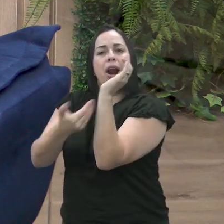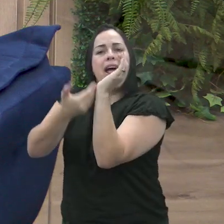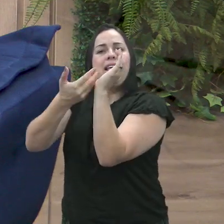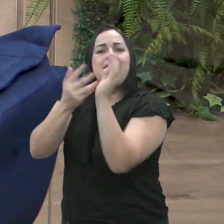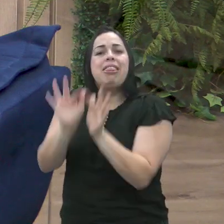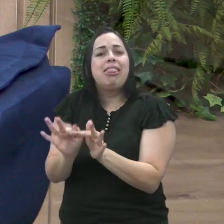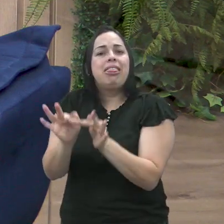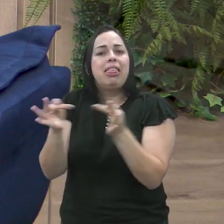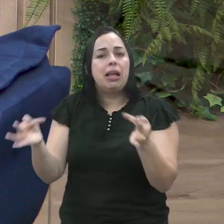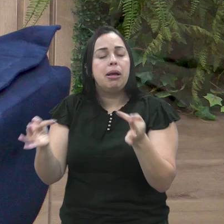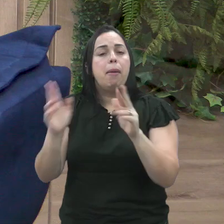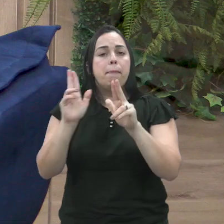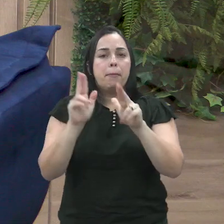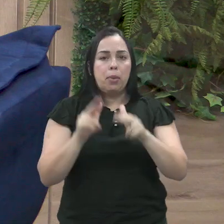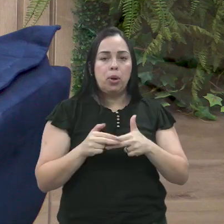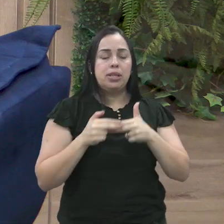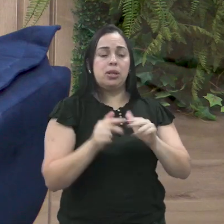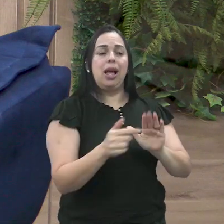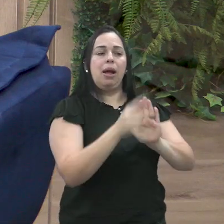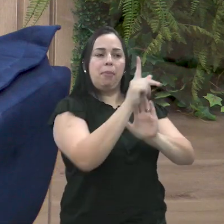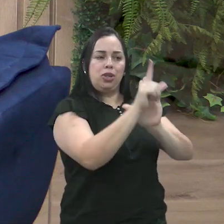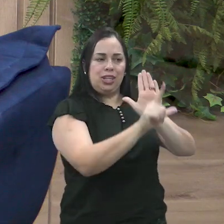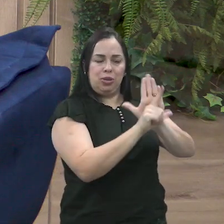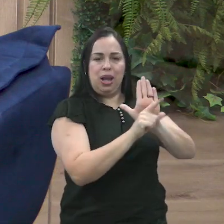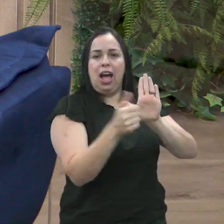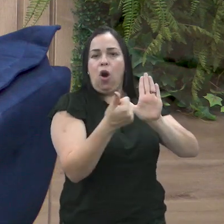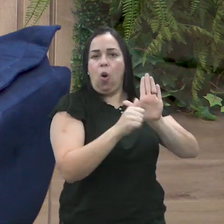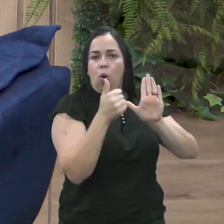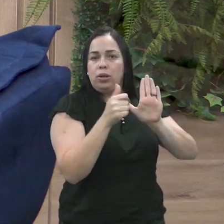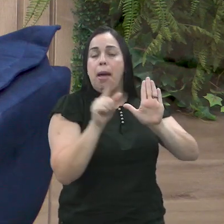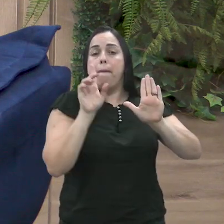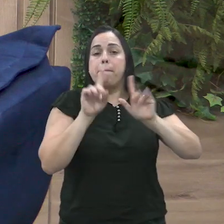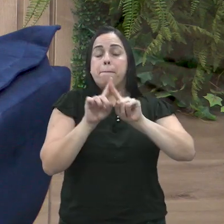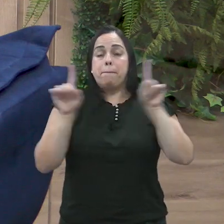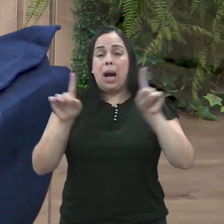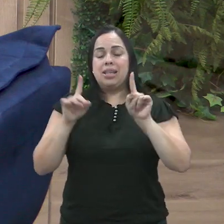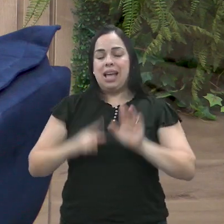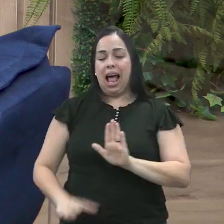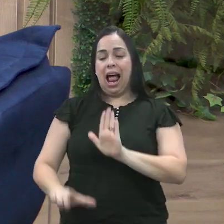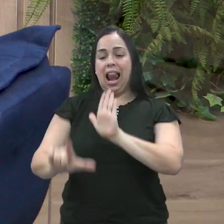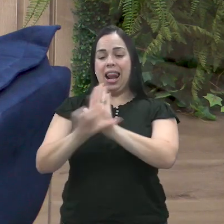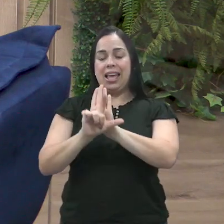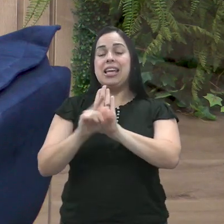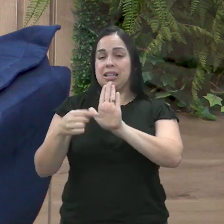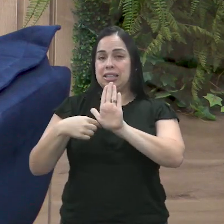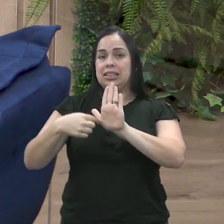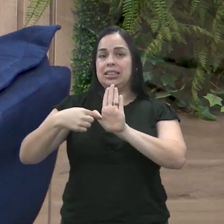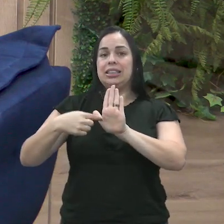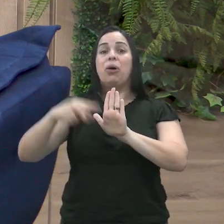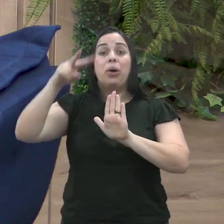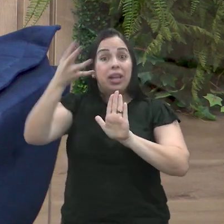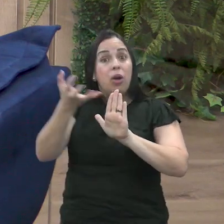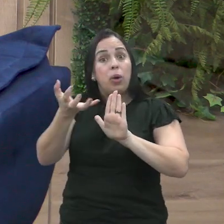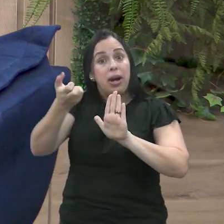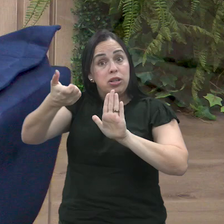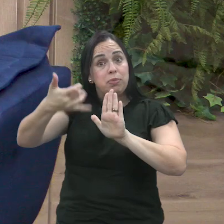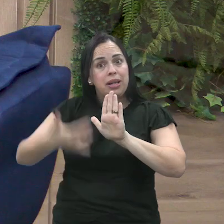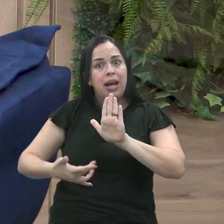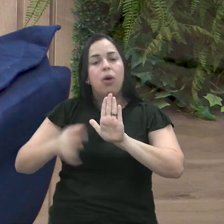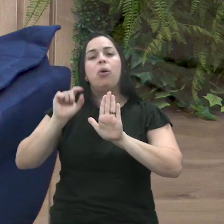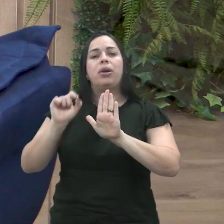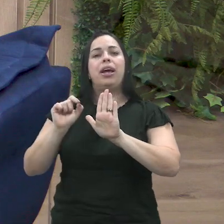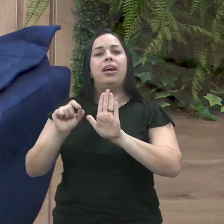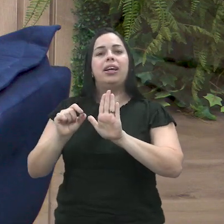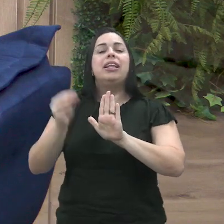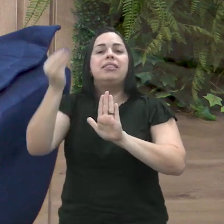as leis, né, fazendo um contraponto aí à política tradicional, dentre as leis que a gente quer lembrar desse